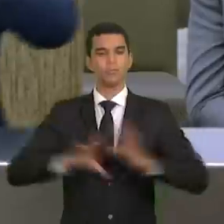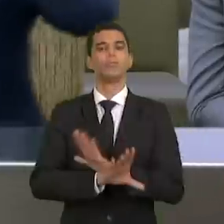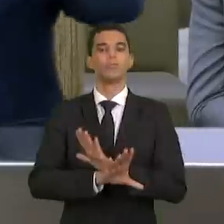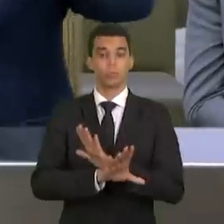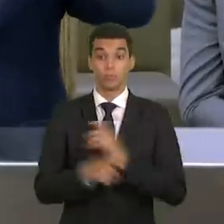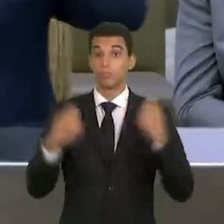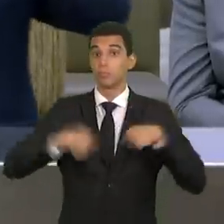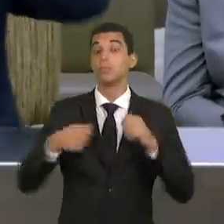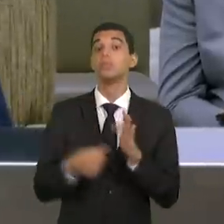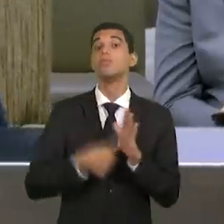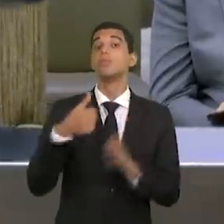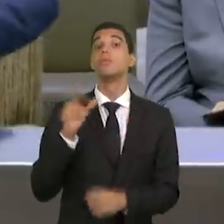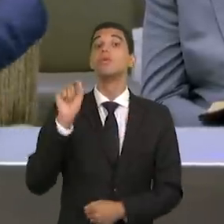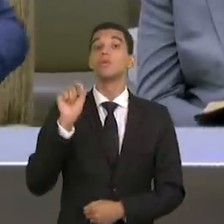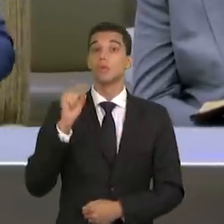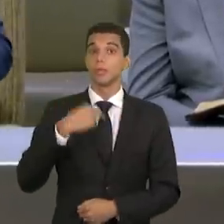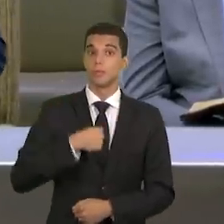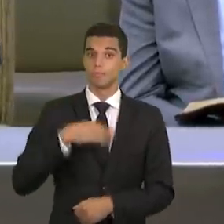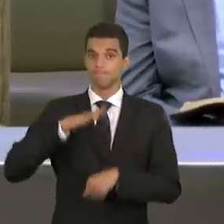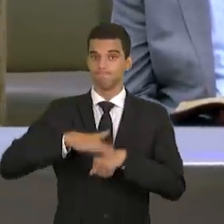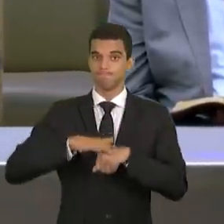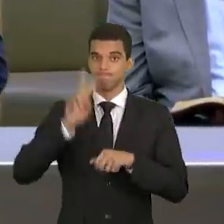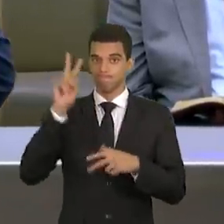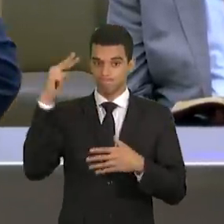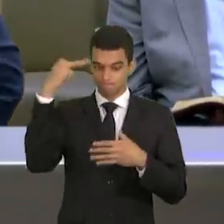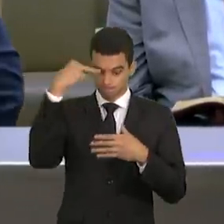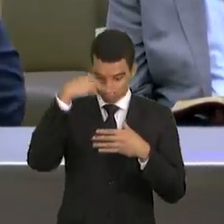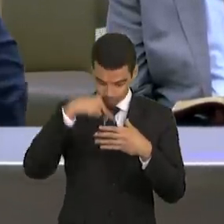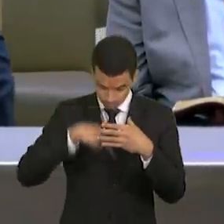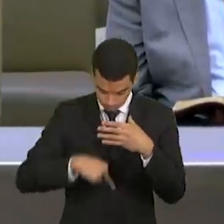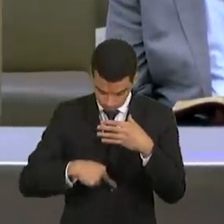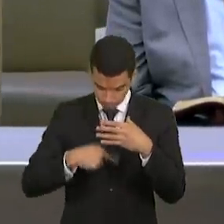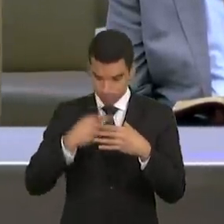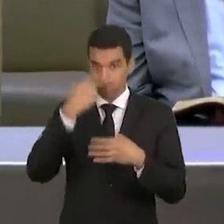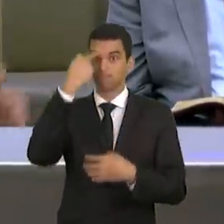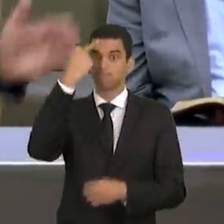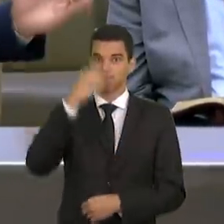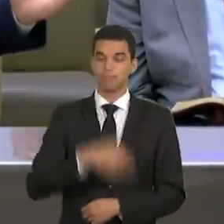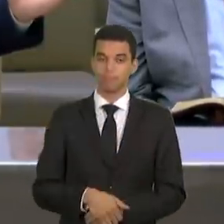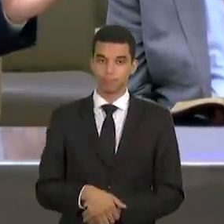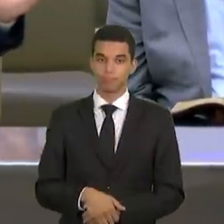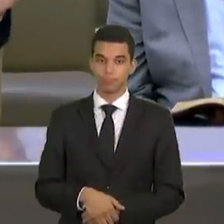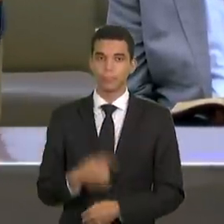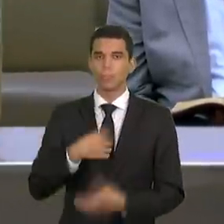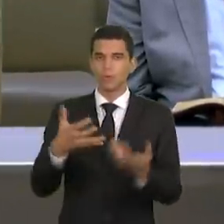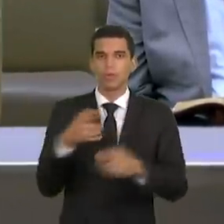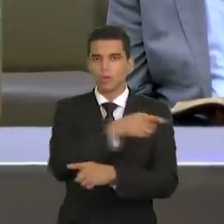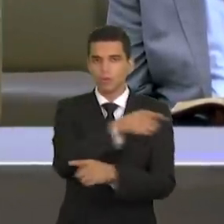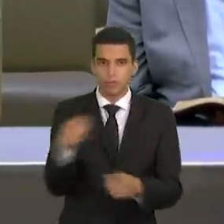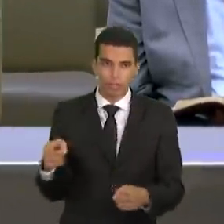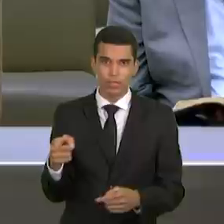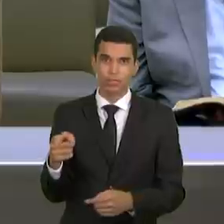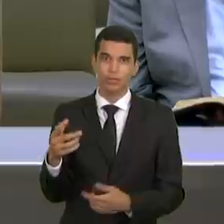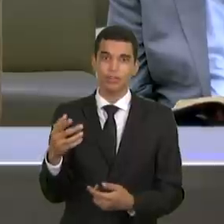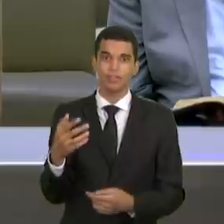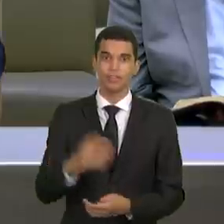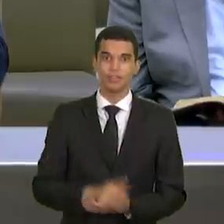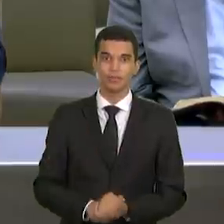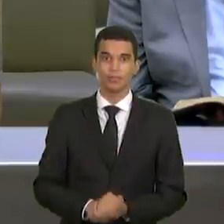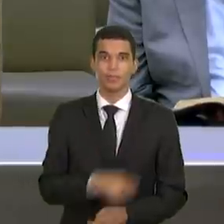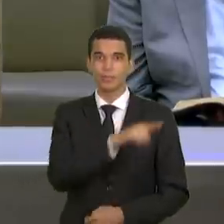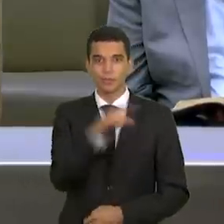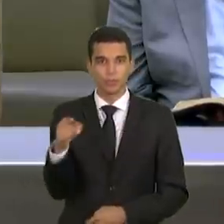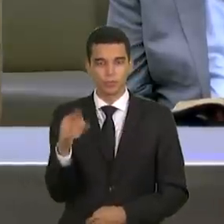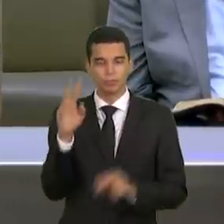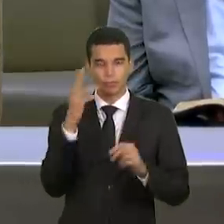em primeiro lugar, olhar para dentro de mim. Eu queria, por favor, que todos fechassem os olhos aqui agora.